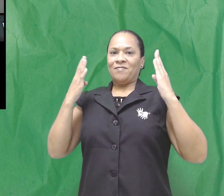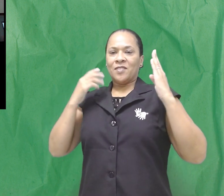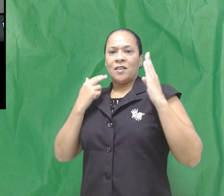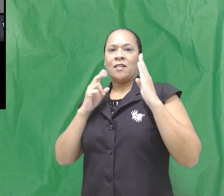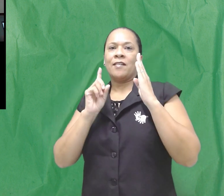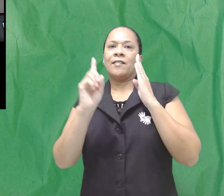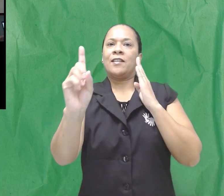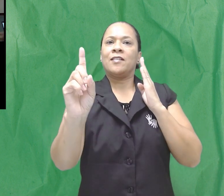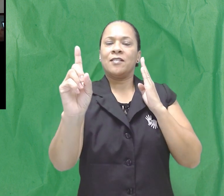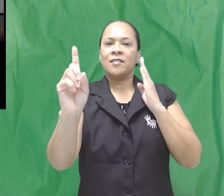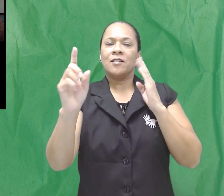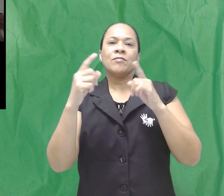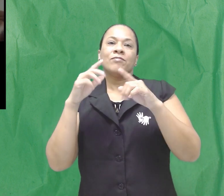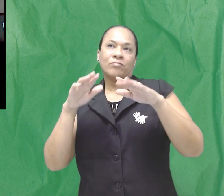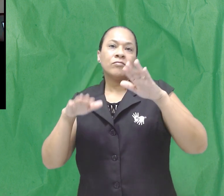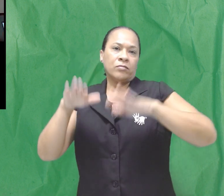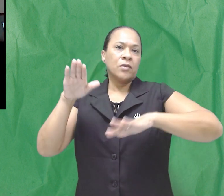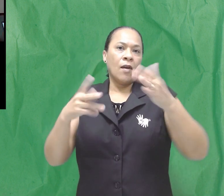ter alguma ação de